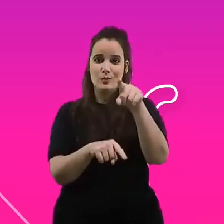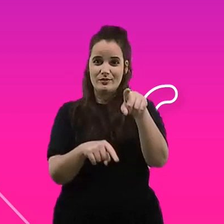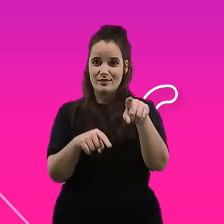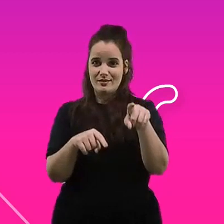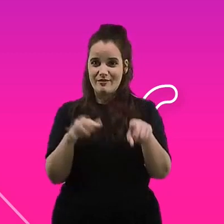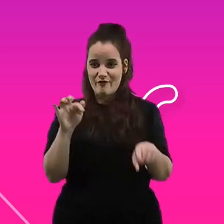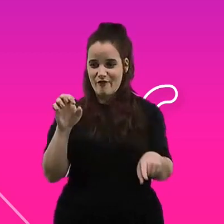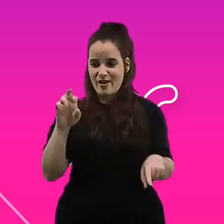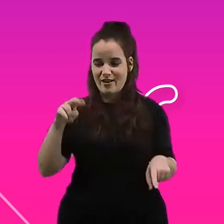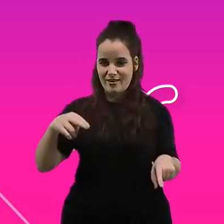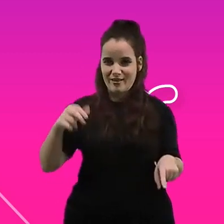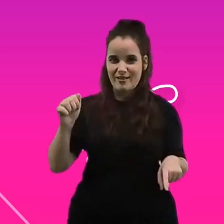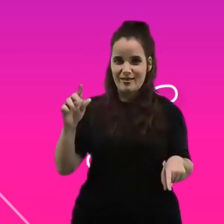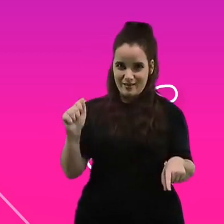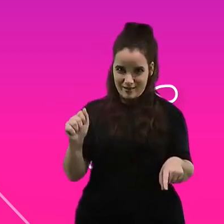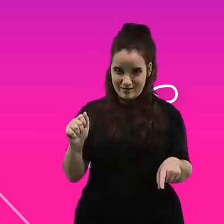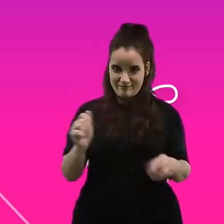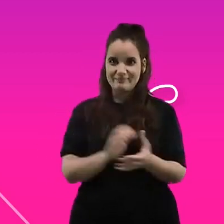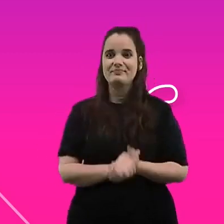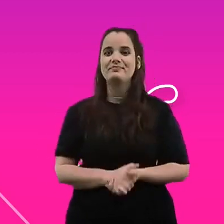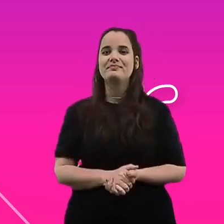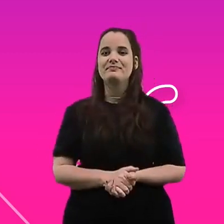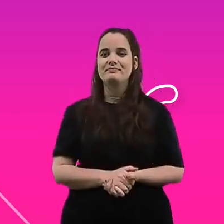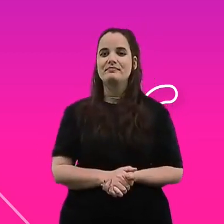responderem, pelo menos uma pergunta.